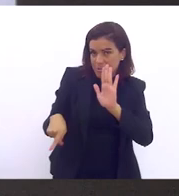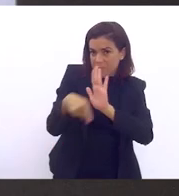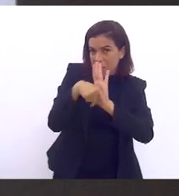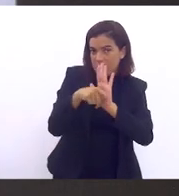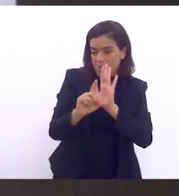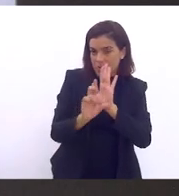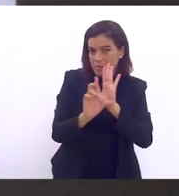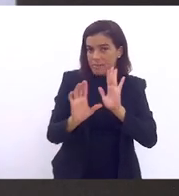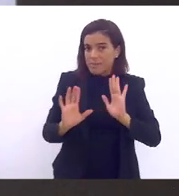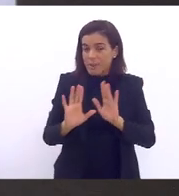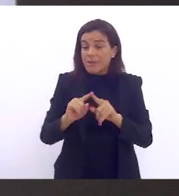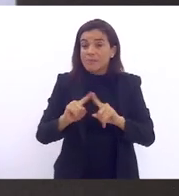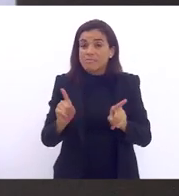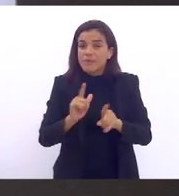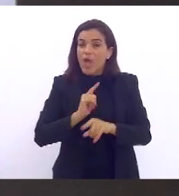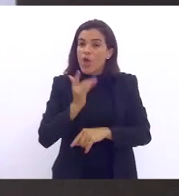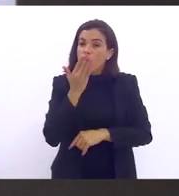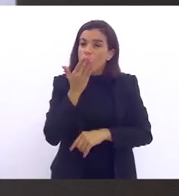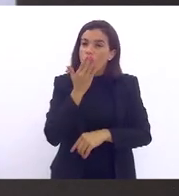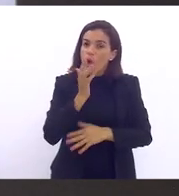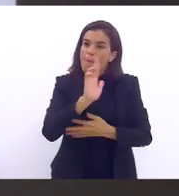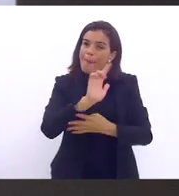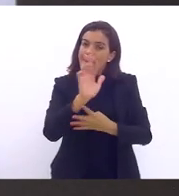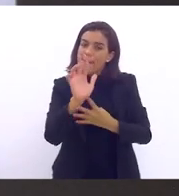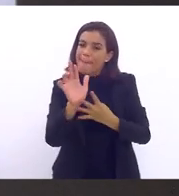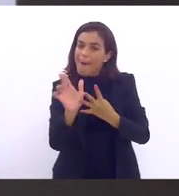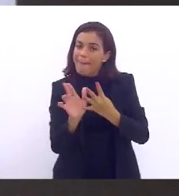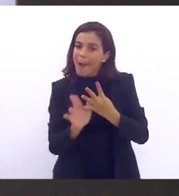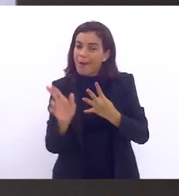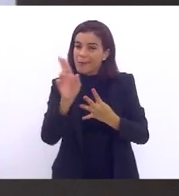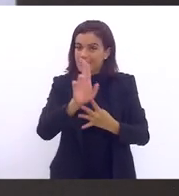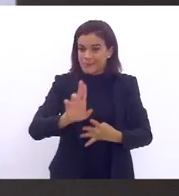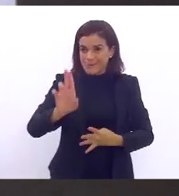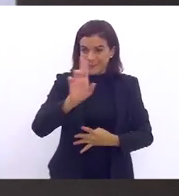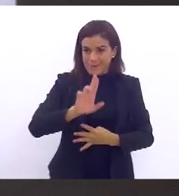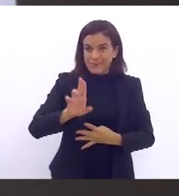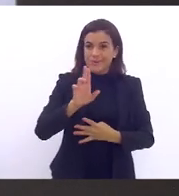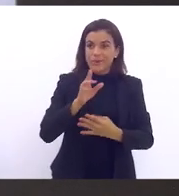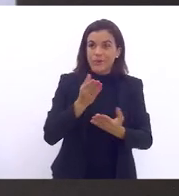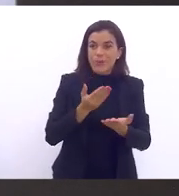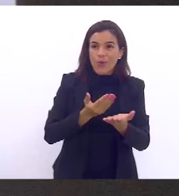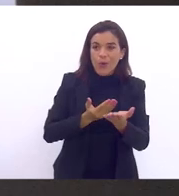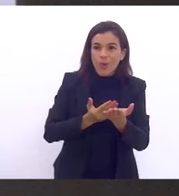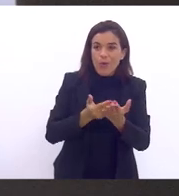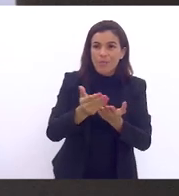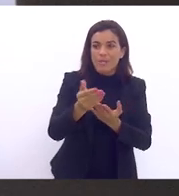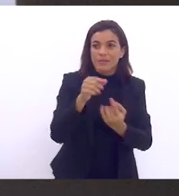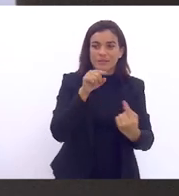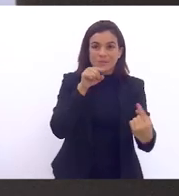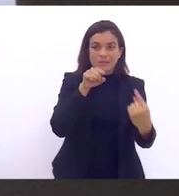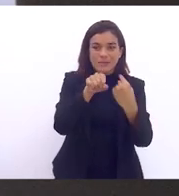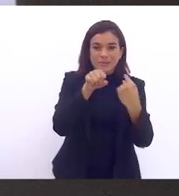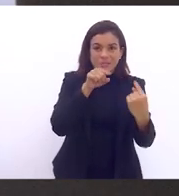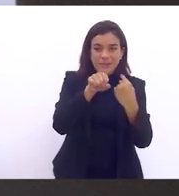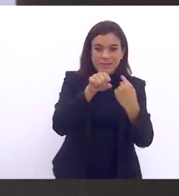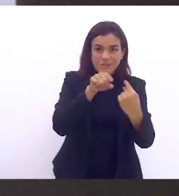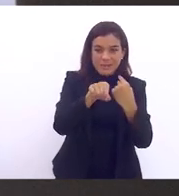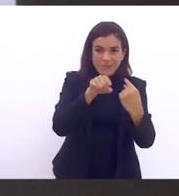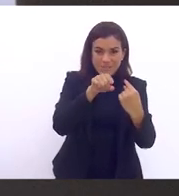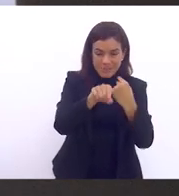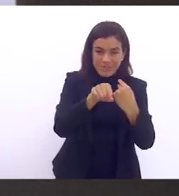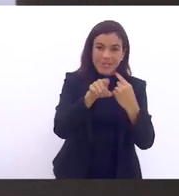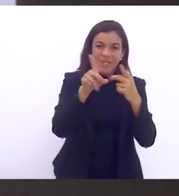direta então vejam as cores que a gente utilizou na entrada da rodovia né o Pórtico tá mais ali à direita nesse caso é o exemplo de